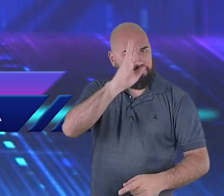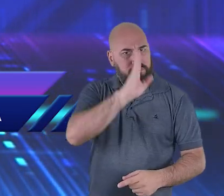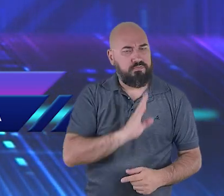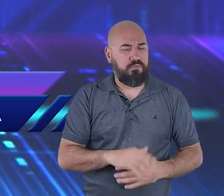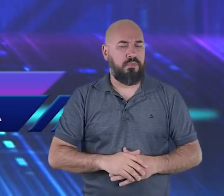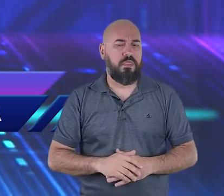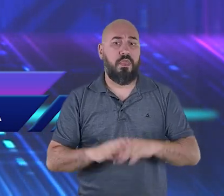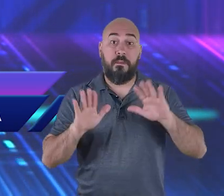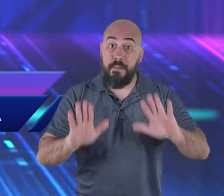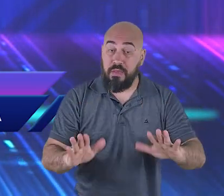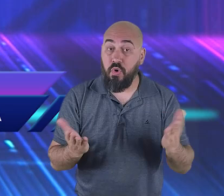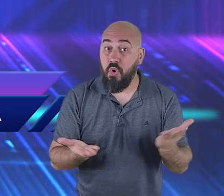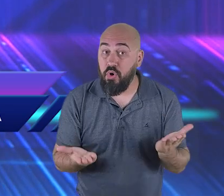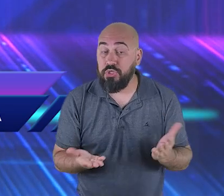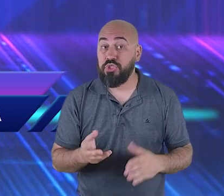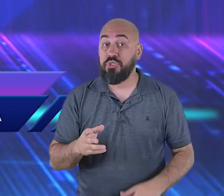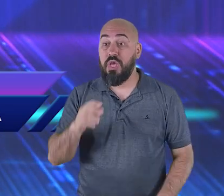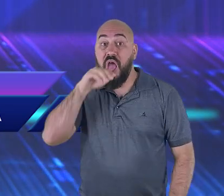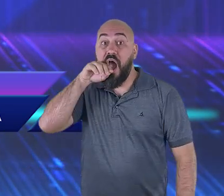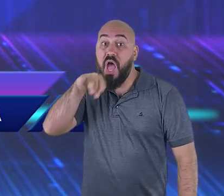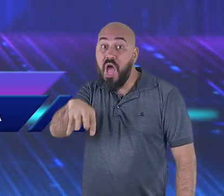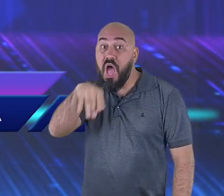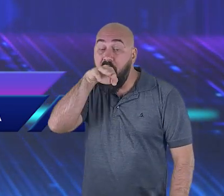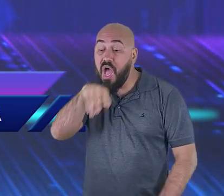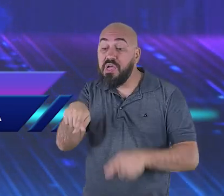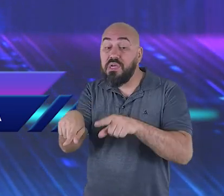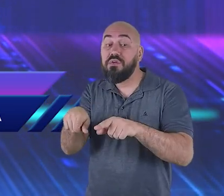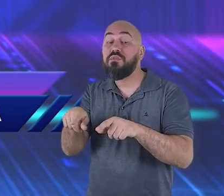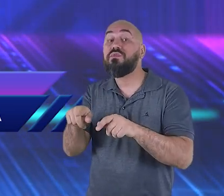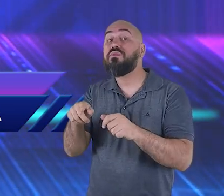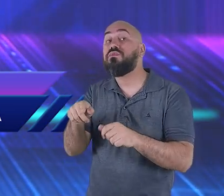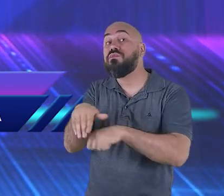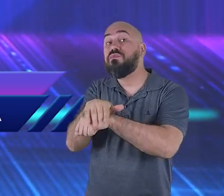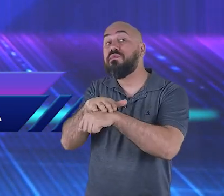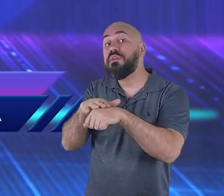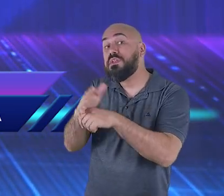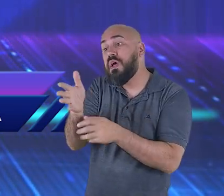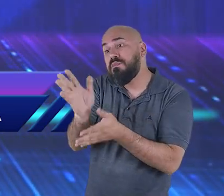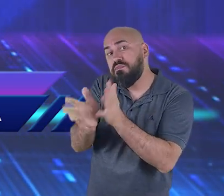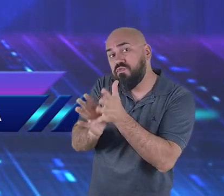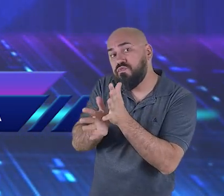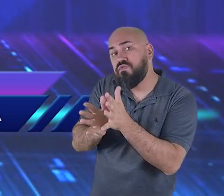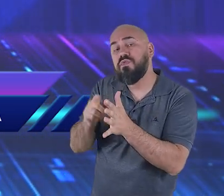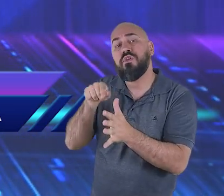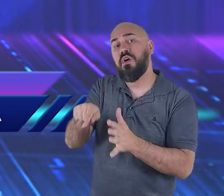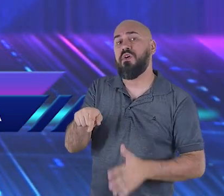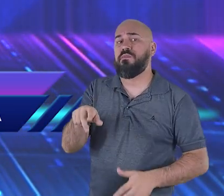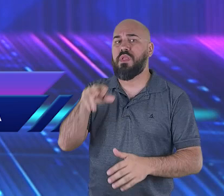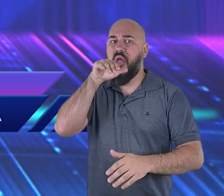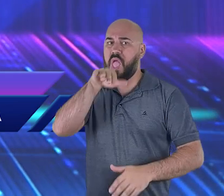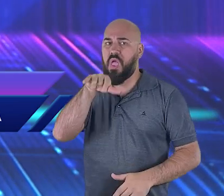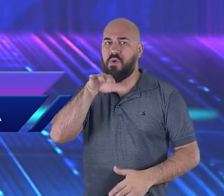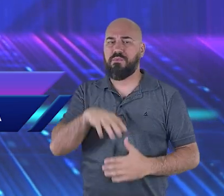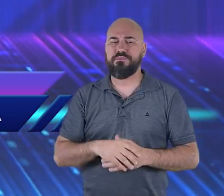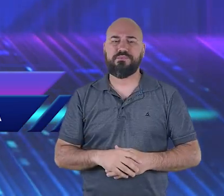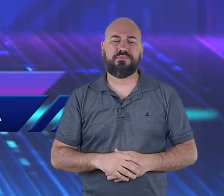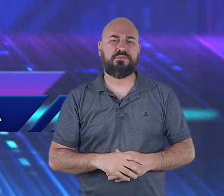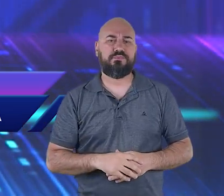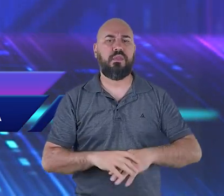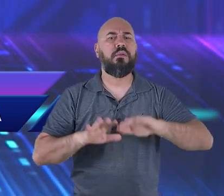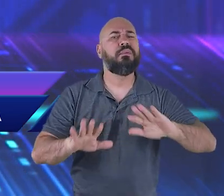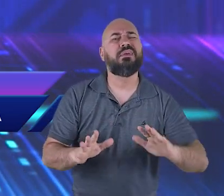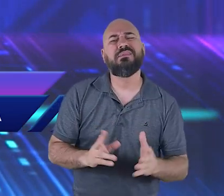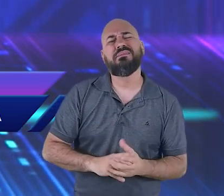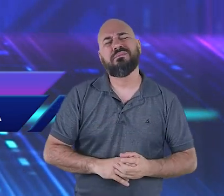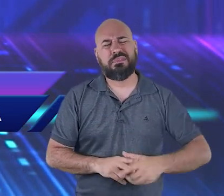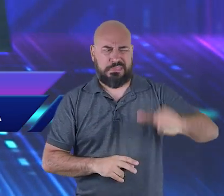pouquinho mais sobre a figura de Satanás no meio deste conflito. O que aconteceu com ele lá no céu?